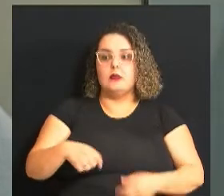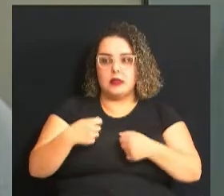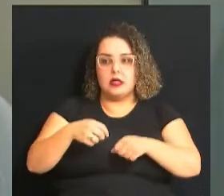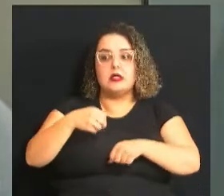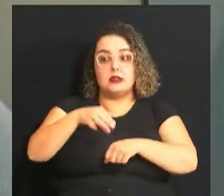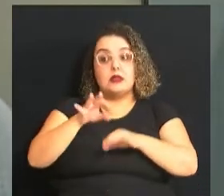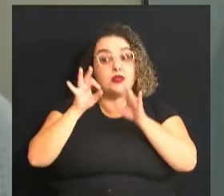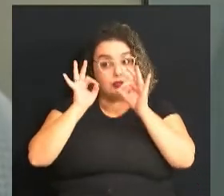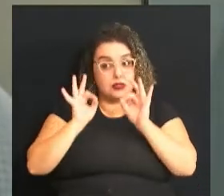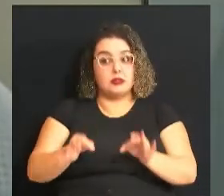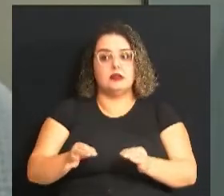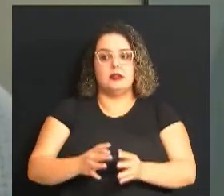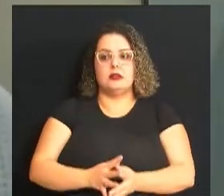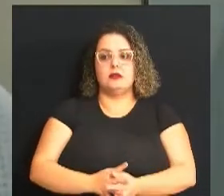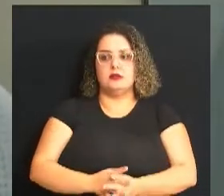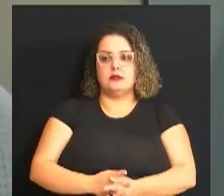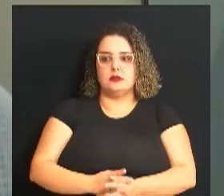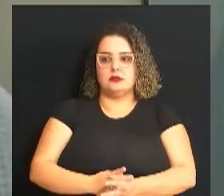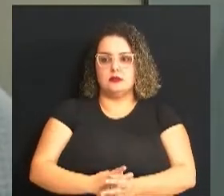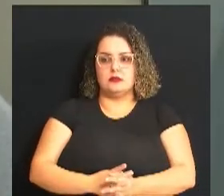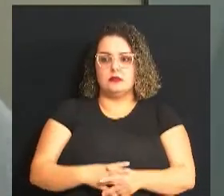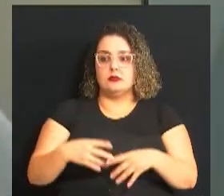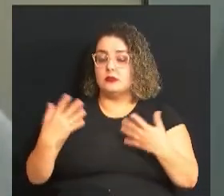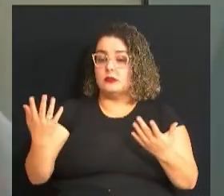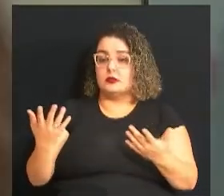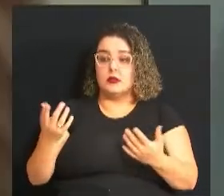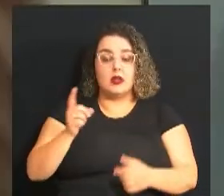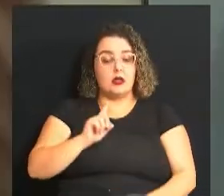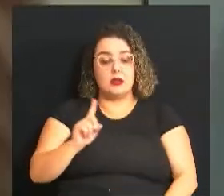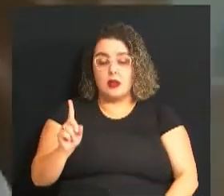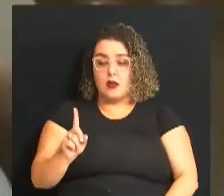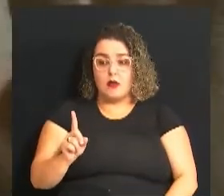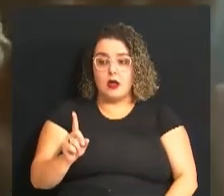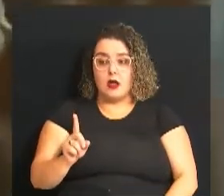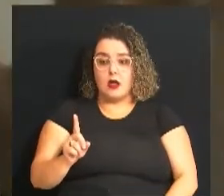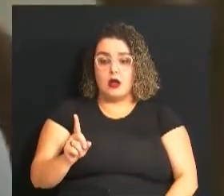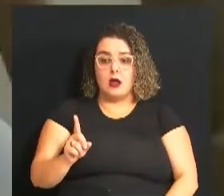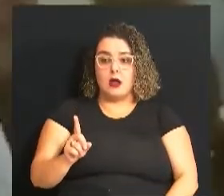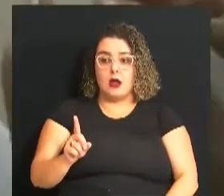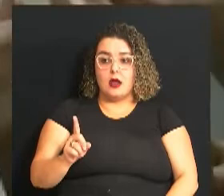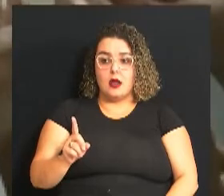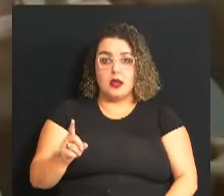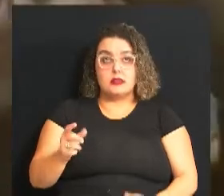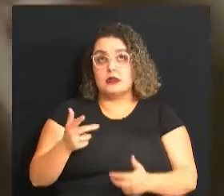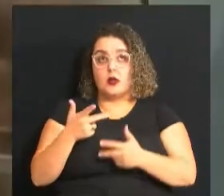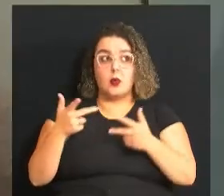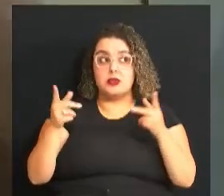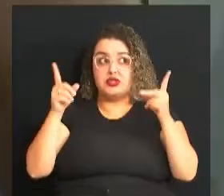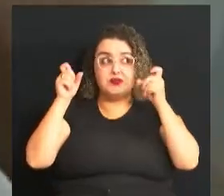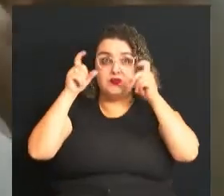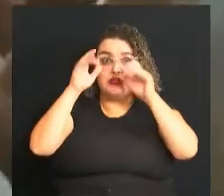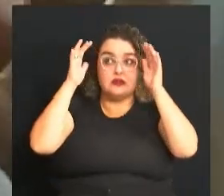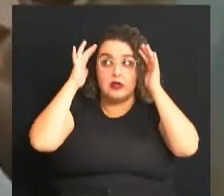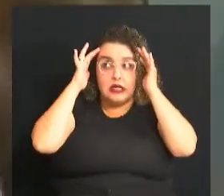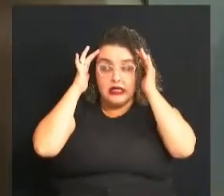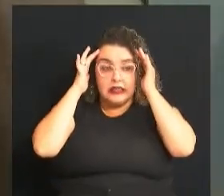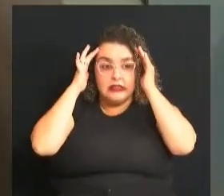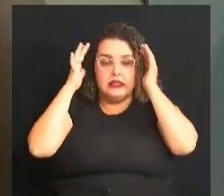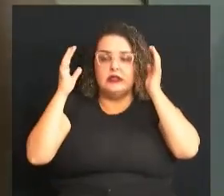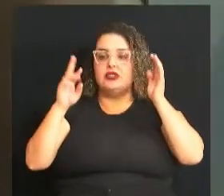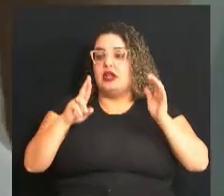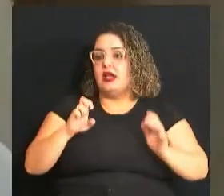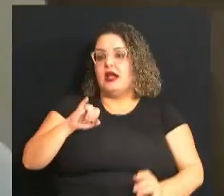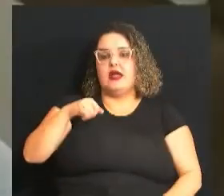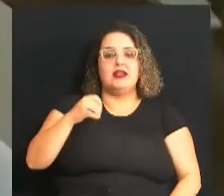tá? Então, não é esse bicho de sete cabeças, assim, de rejeição. Hoje a gente